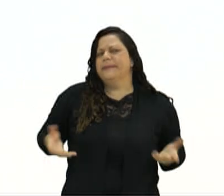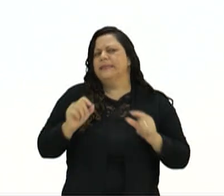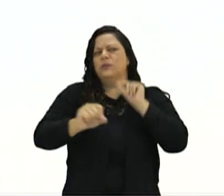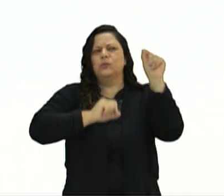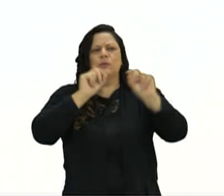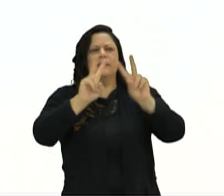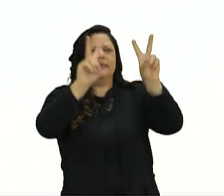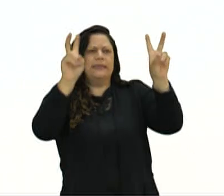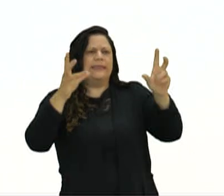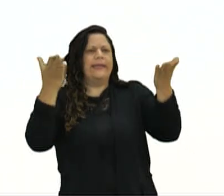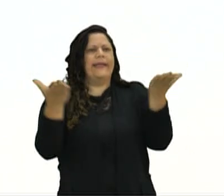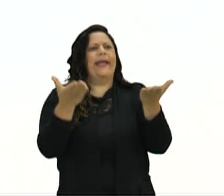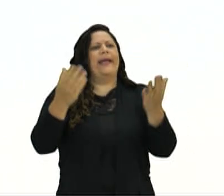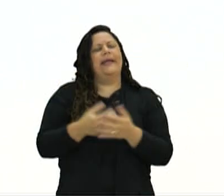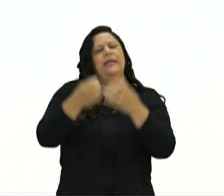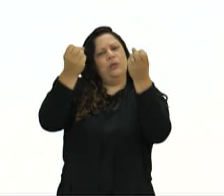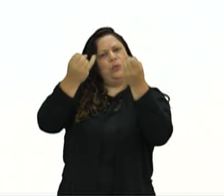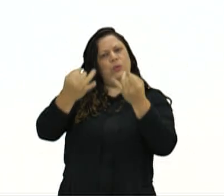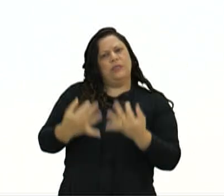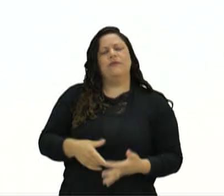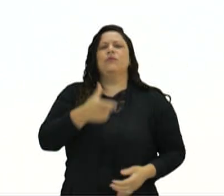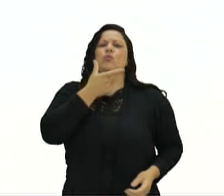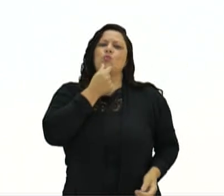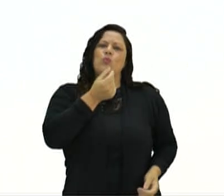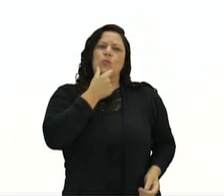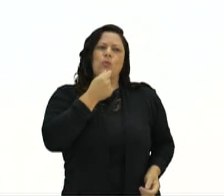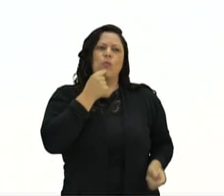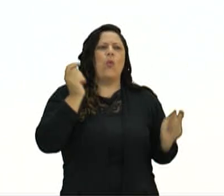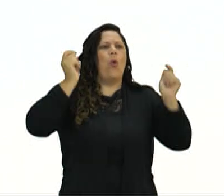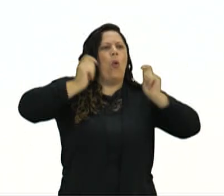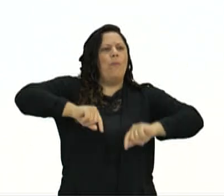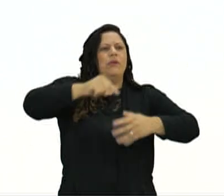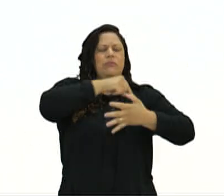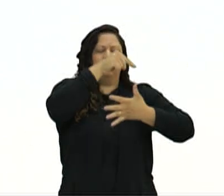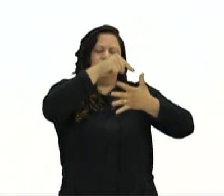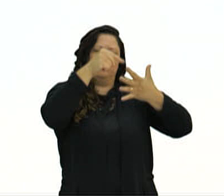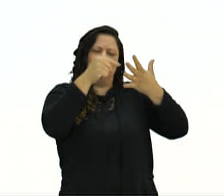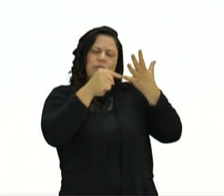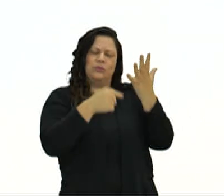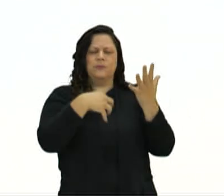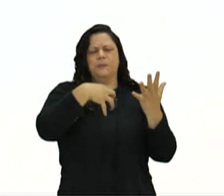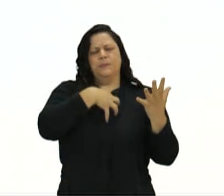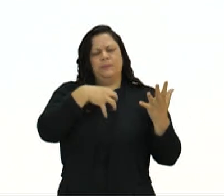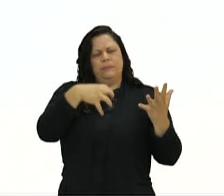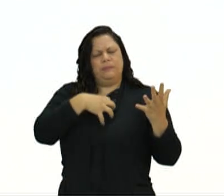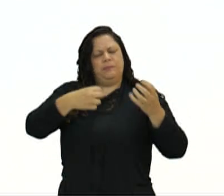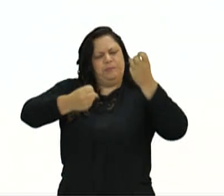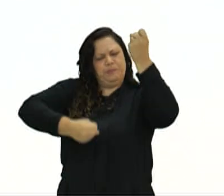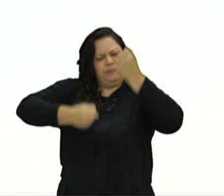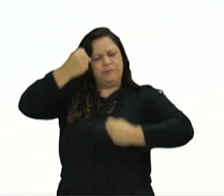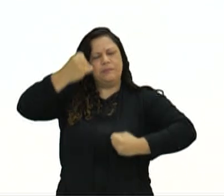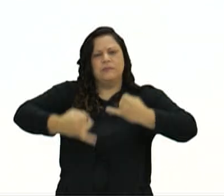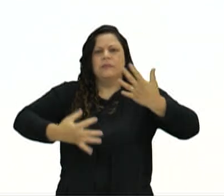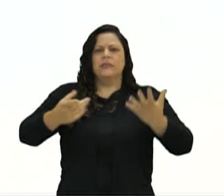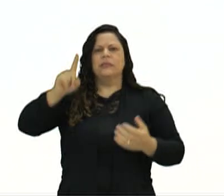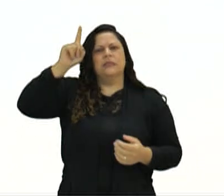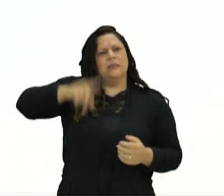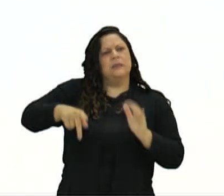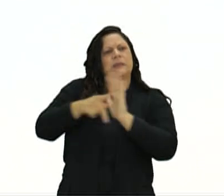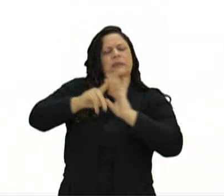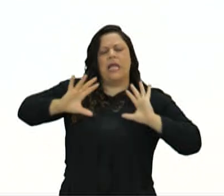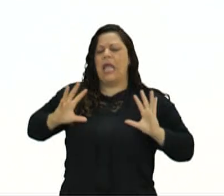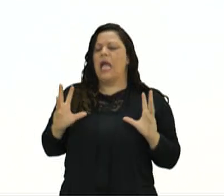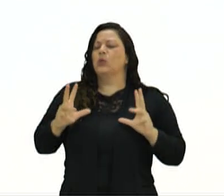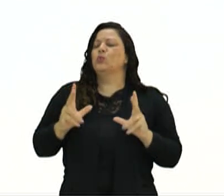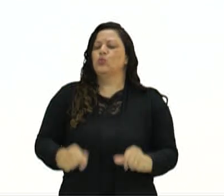das Leis, Montesquieu diz: um homem cujos 5 sentidos dizem incessantemente que ele é tudo